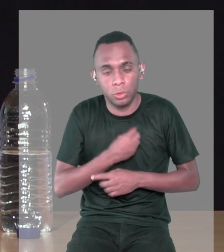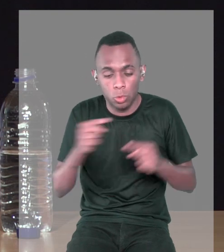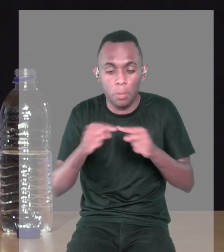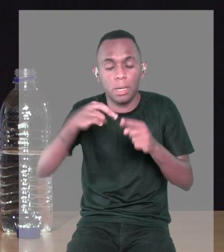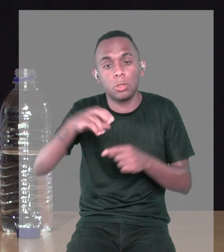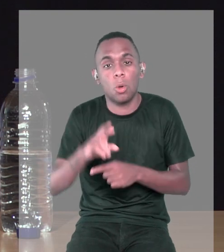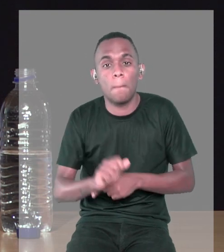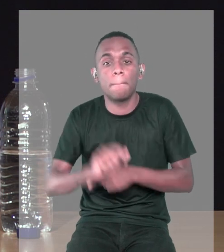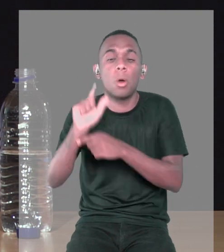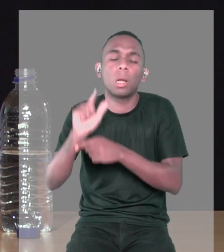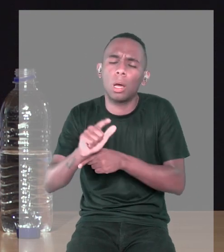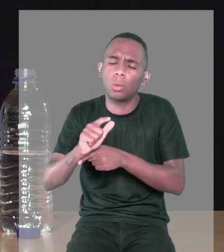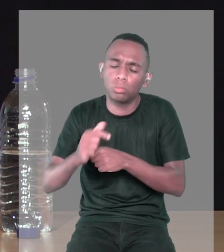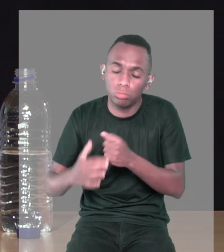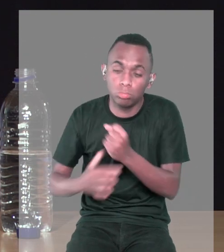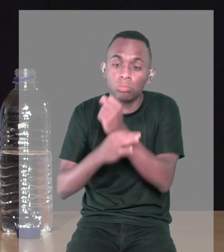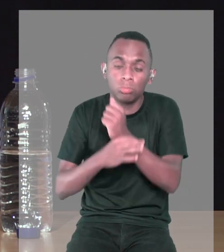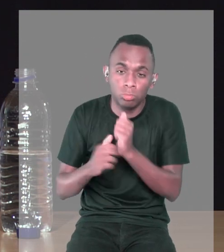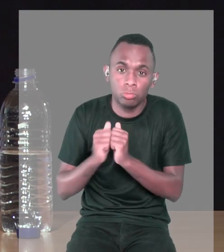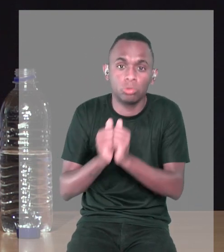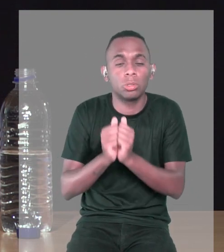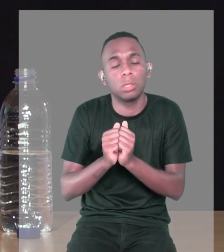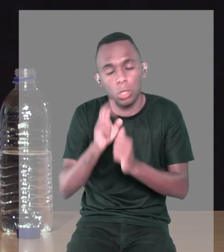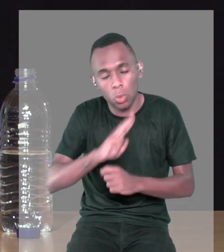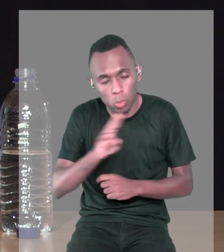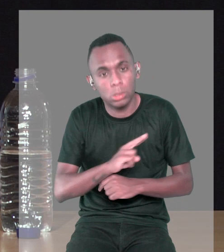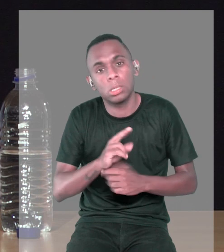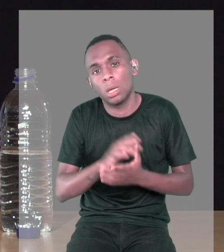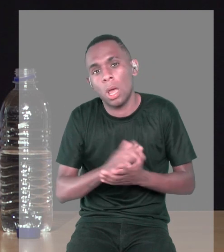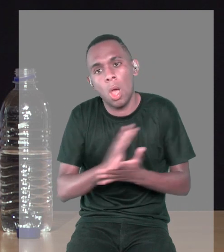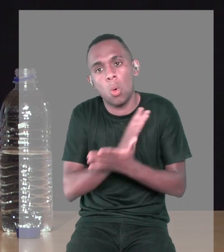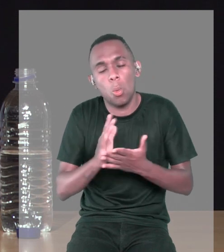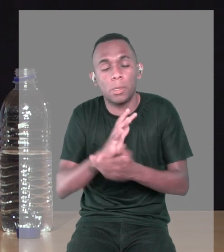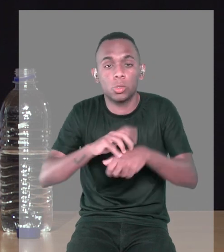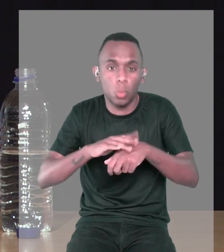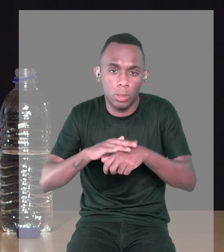ascetismo moral, obcecado por segurança, que usa doenças como